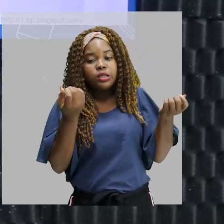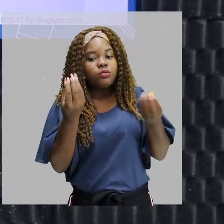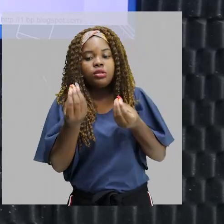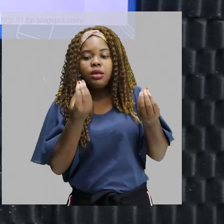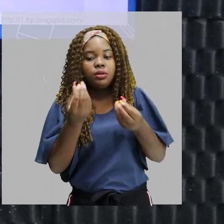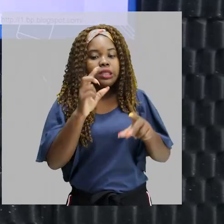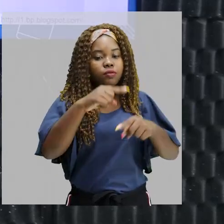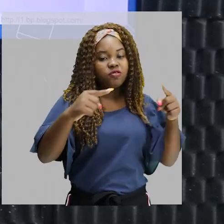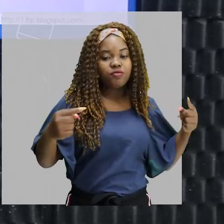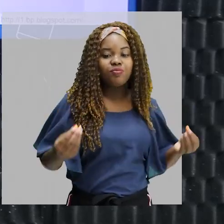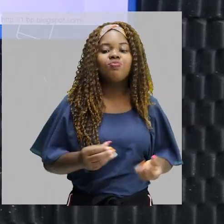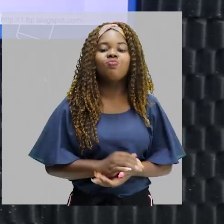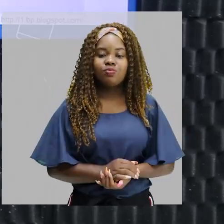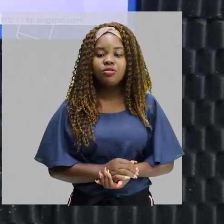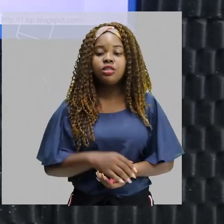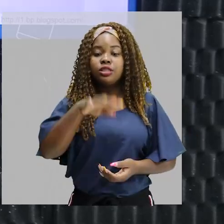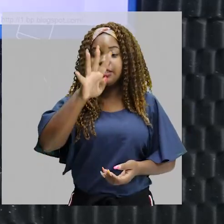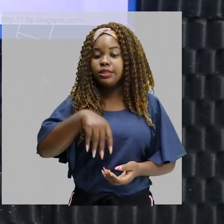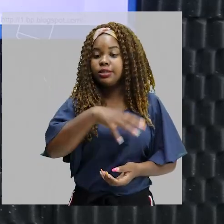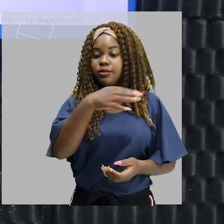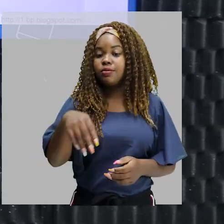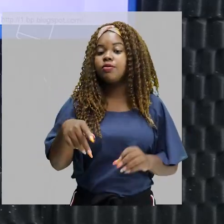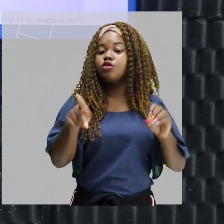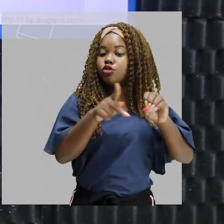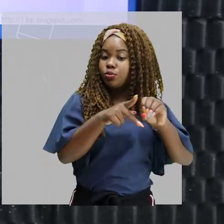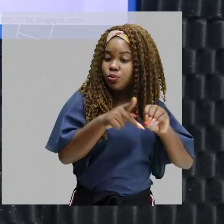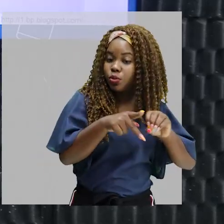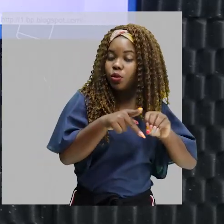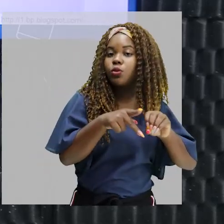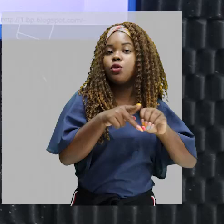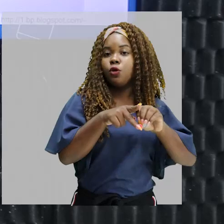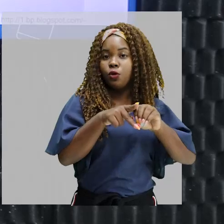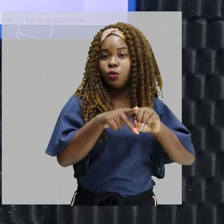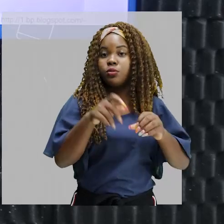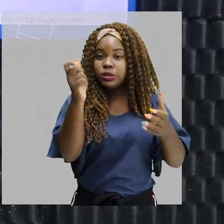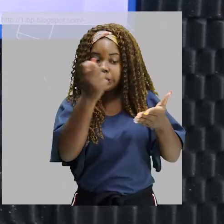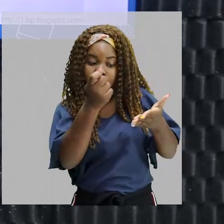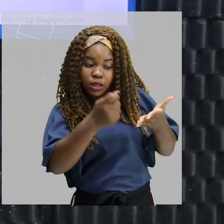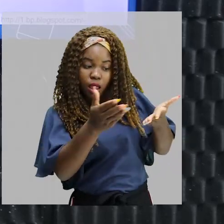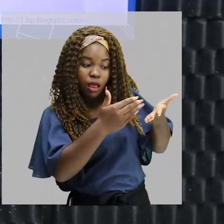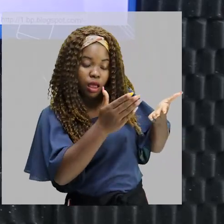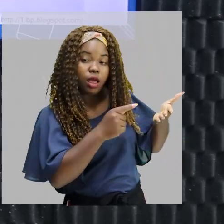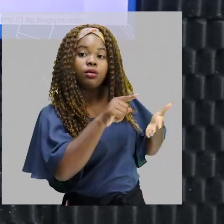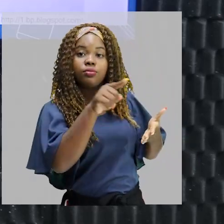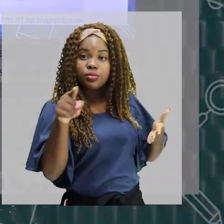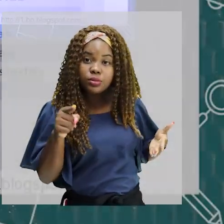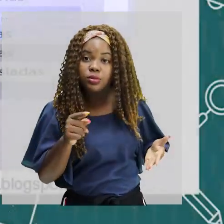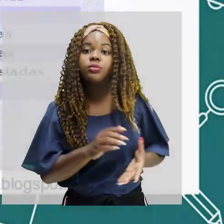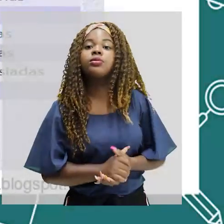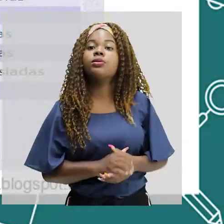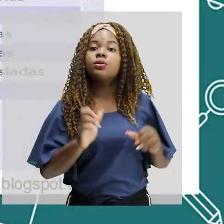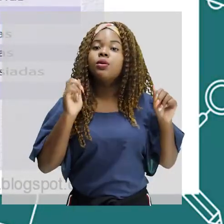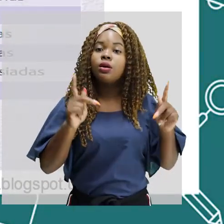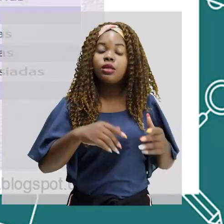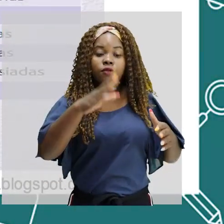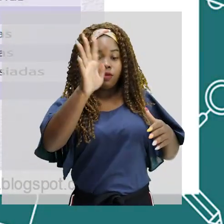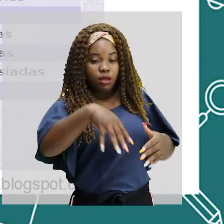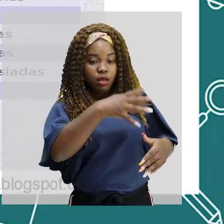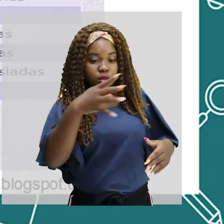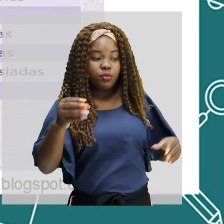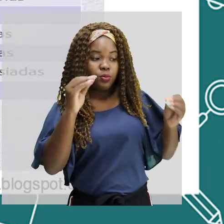Vamos aqui com esta tabelinha aqui de pronomes indefinidos. Anotem aí no caderno de vocês, façam essa tabelinha.